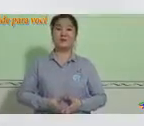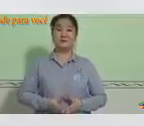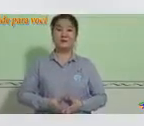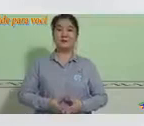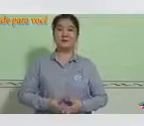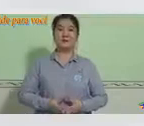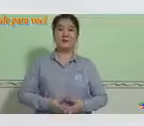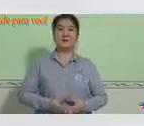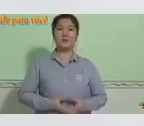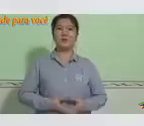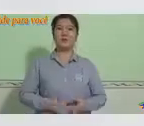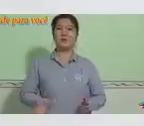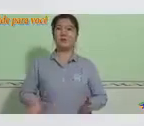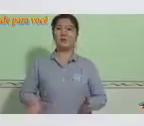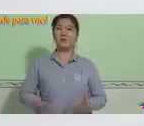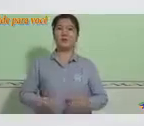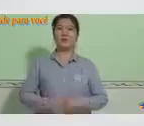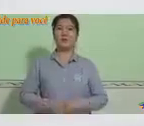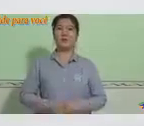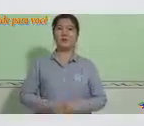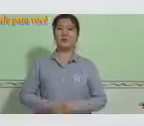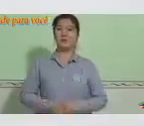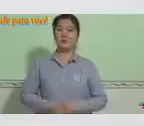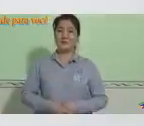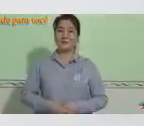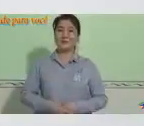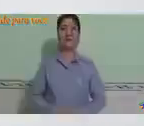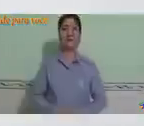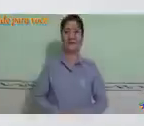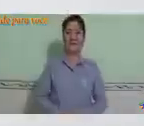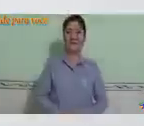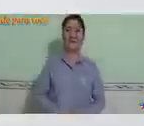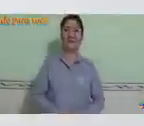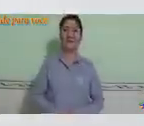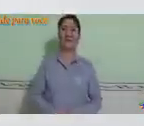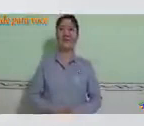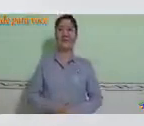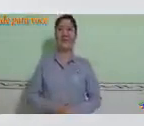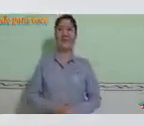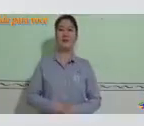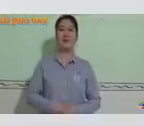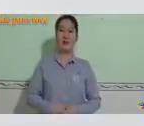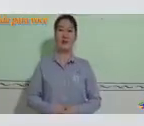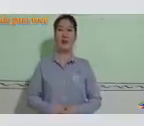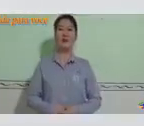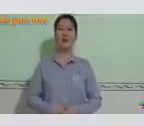PRINCIPAISSINTOMAS. A tendinite na pata de ganso é uma inflamação que atinge os nervos do joelho e provoca sintomas